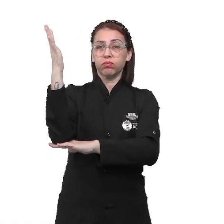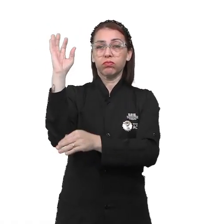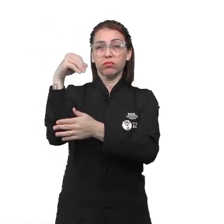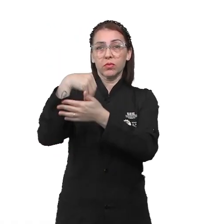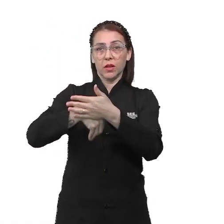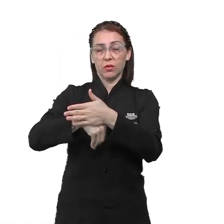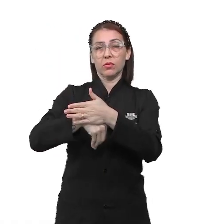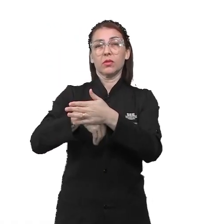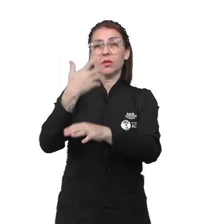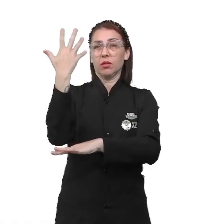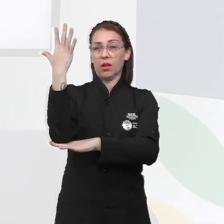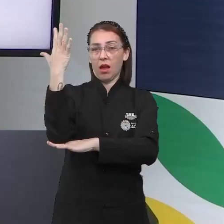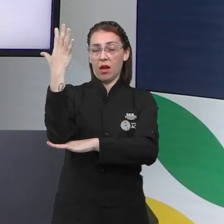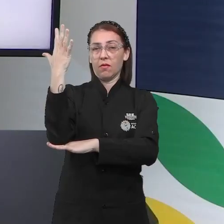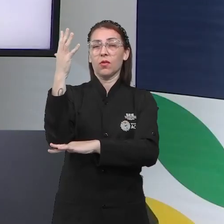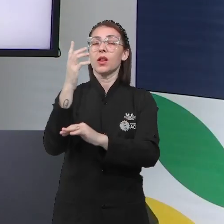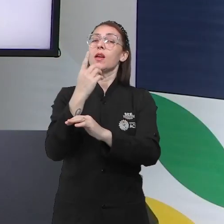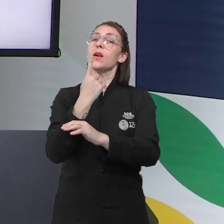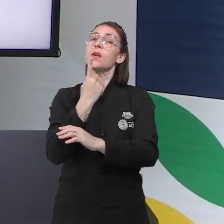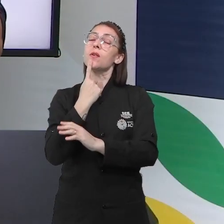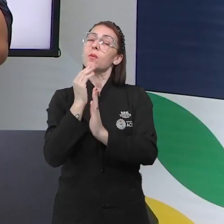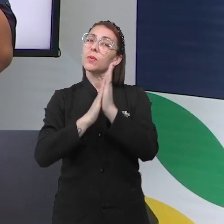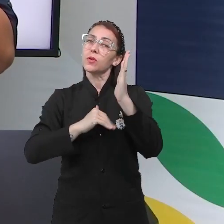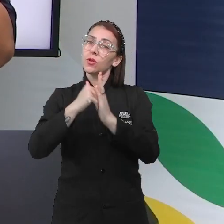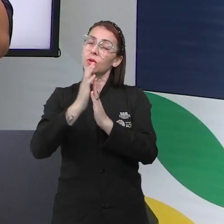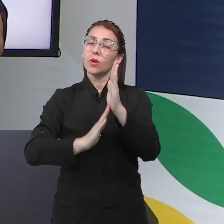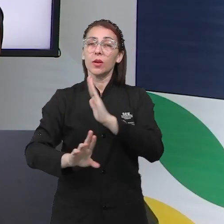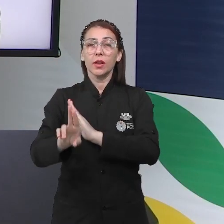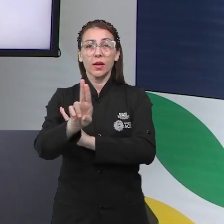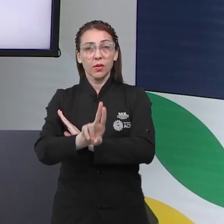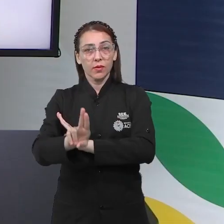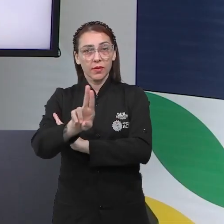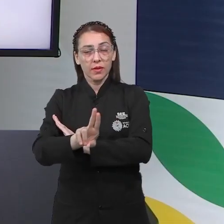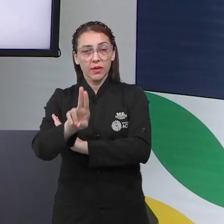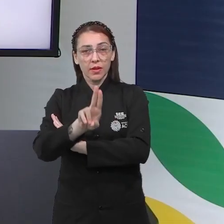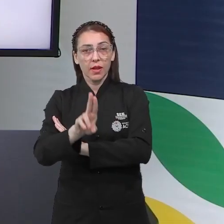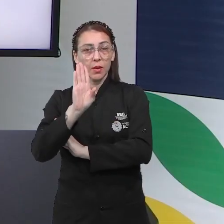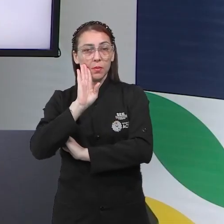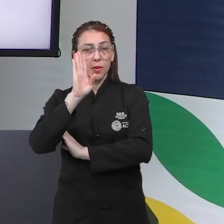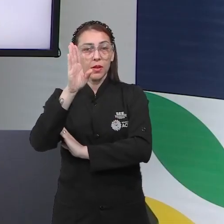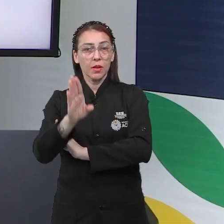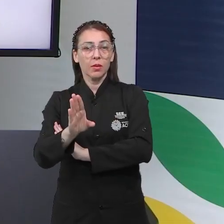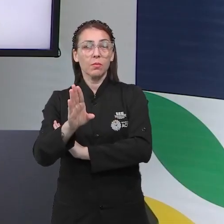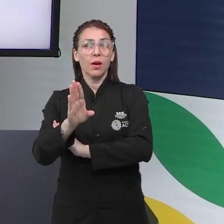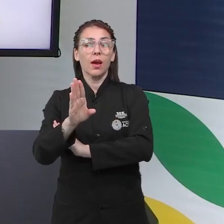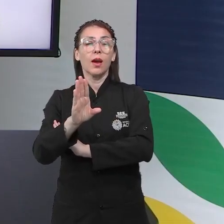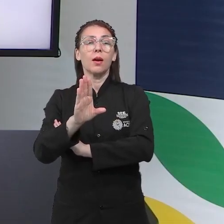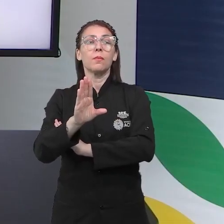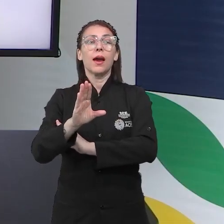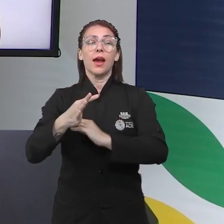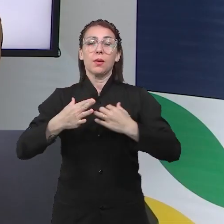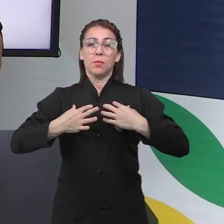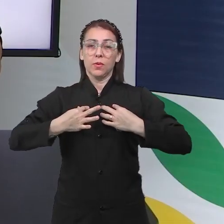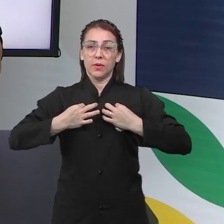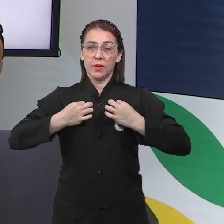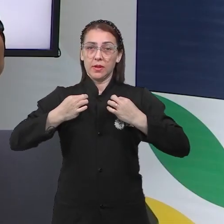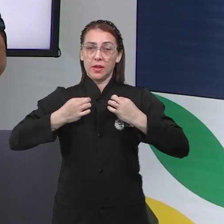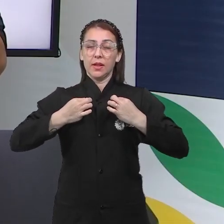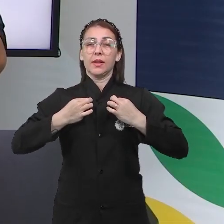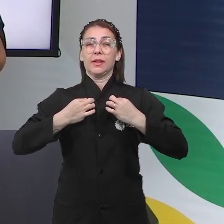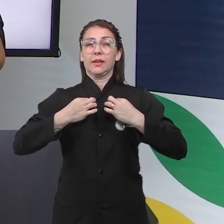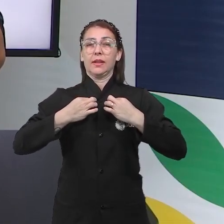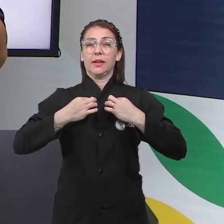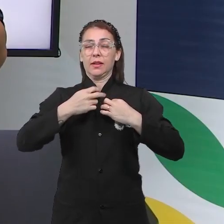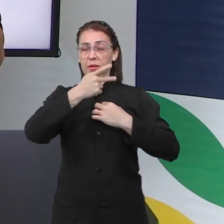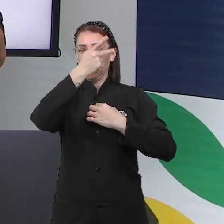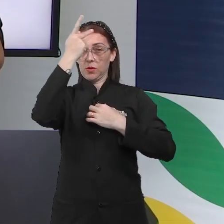do pau-brasil. Era uma tintura que era muito útil, principalmente para atingir o tecido da nobreza, né,